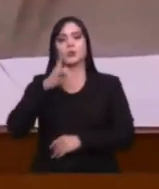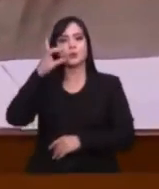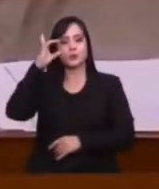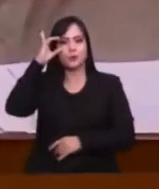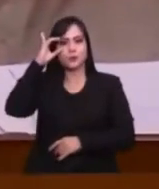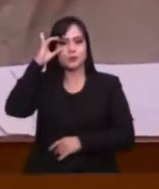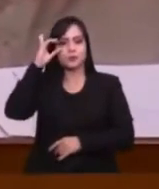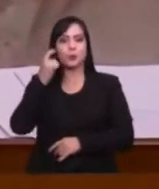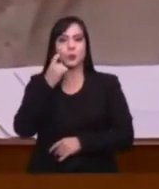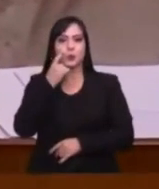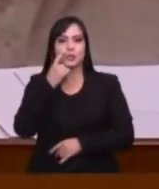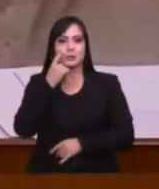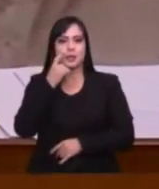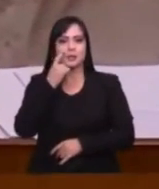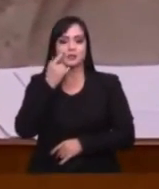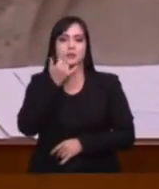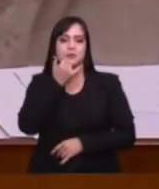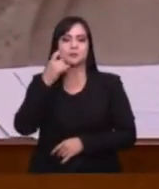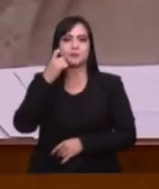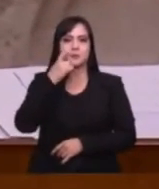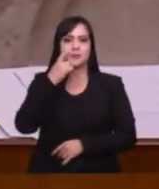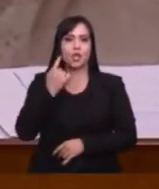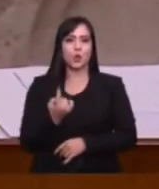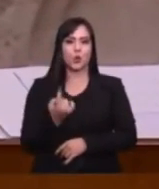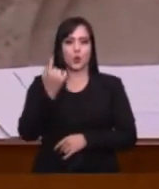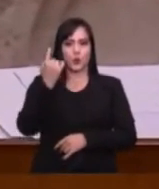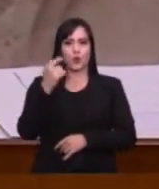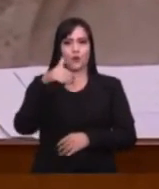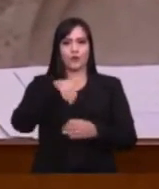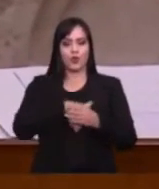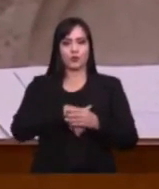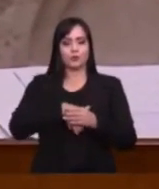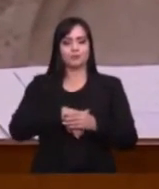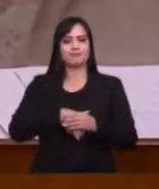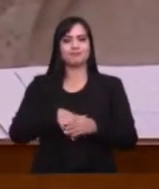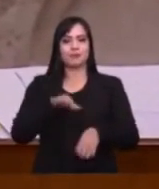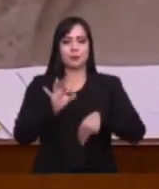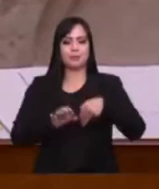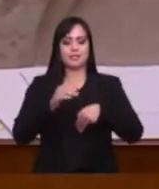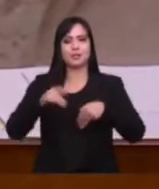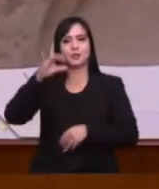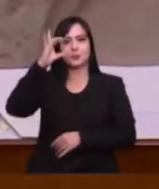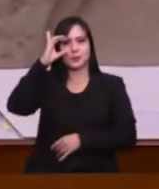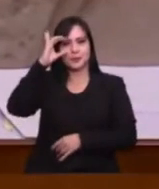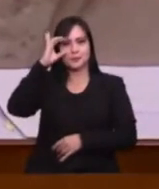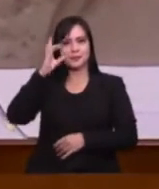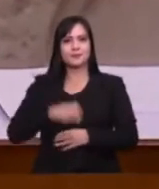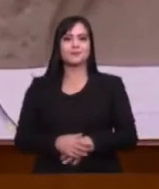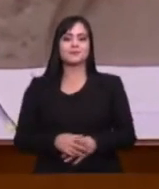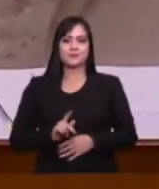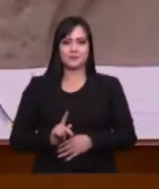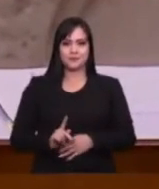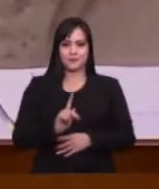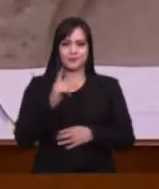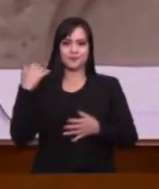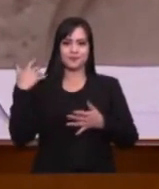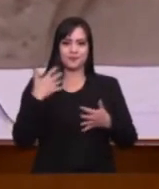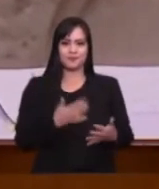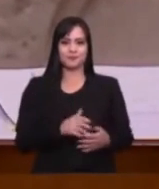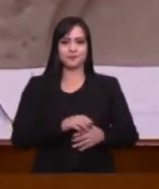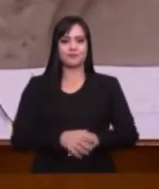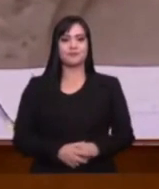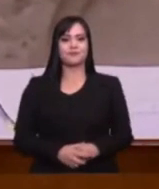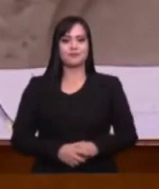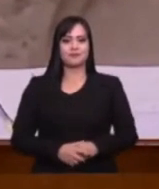Marques e 1 voto para o ministro André Mendonça. Seguindo a nossa tradição, o ministro